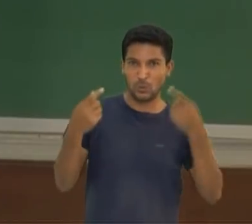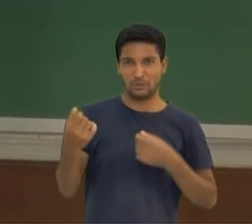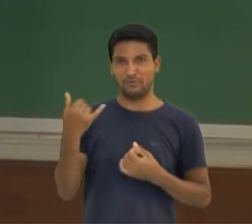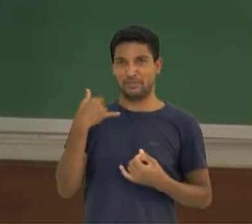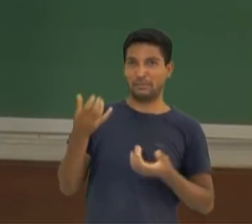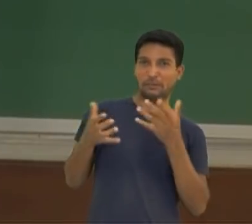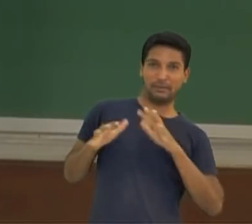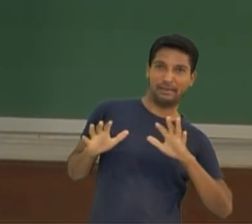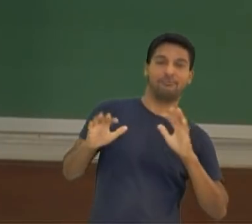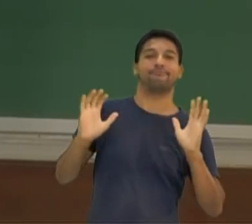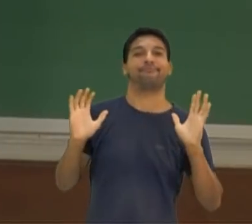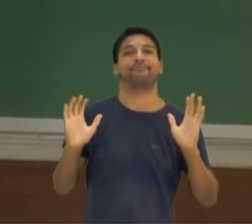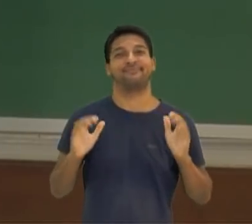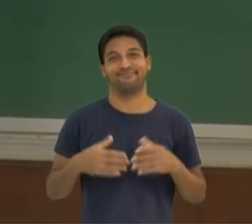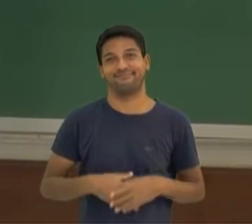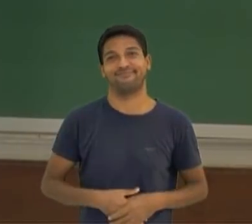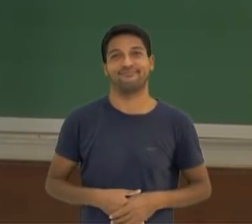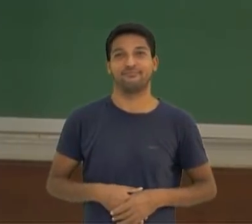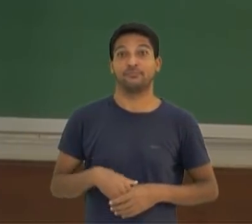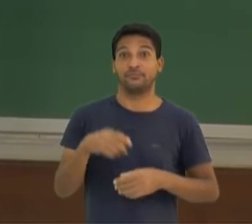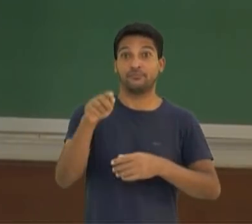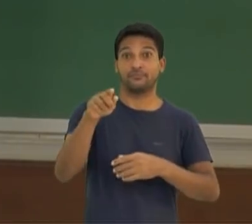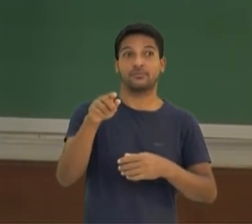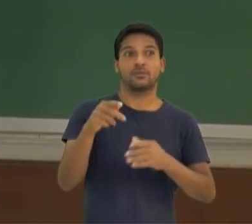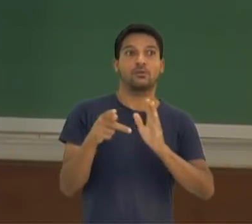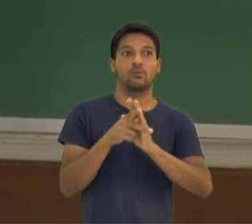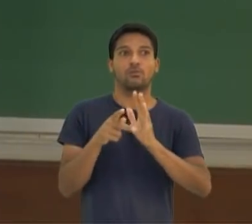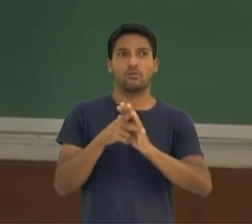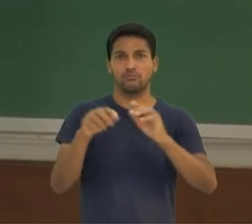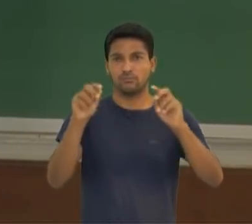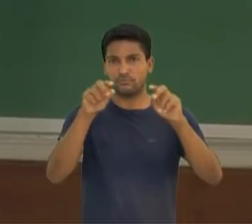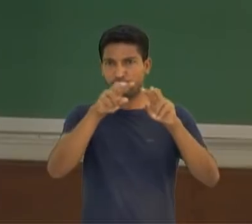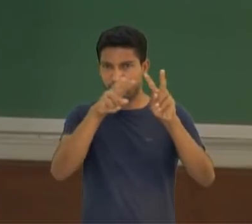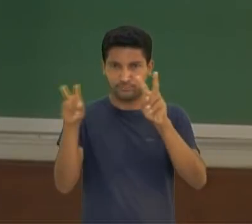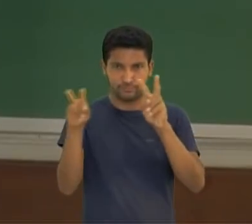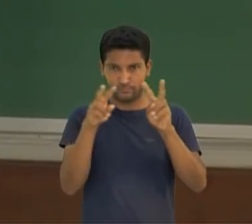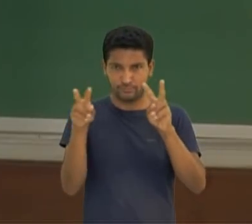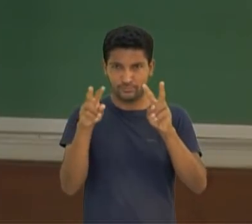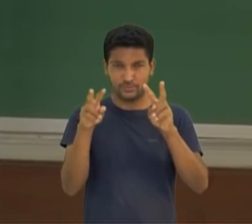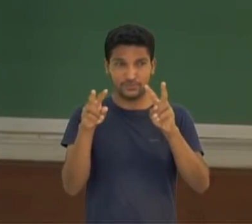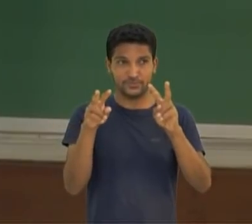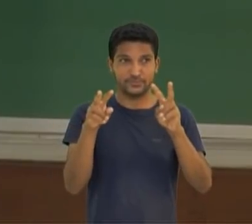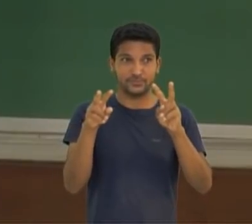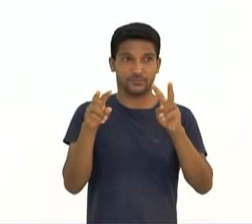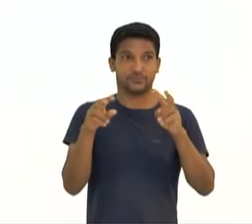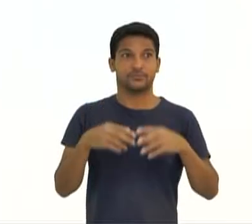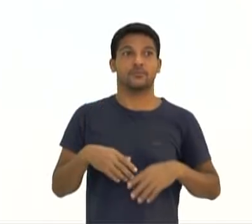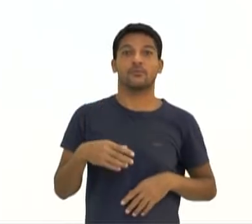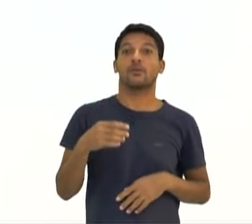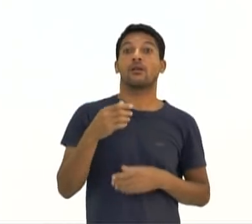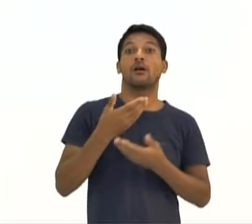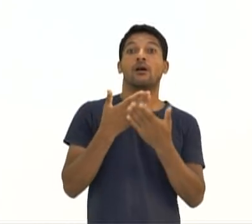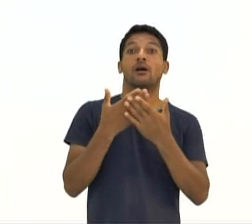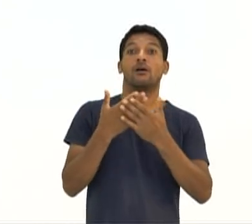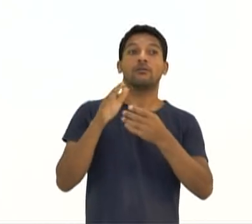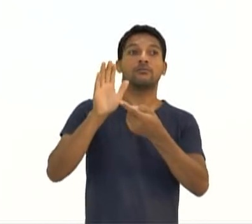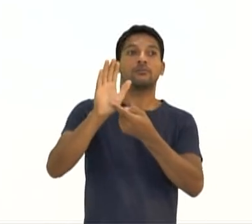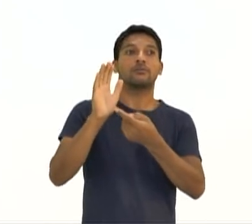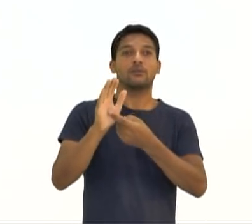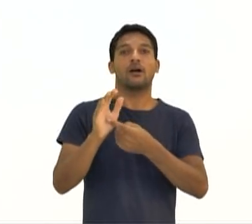Quais são as formas alotrópicas do carbono? Falei durante a aula com vocês, né, pessoal? Quais são elas? São